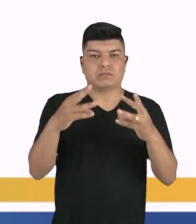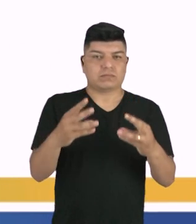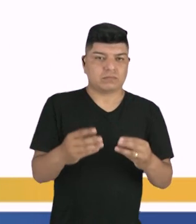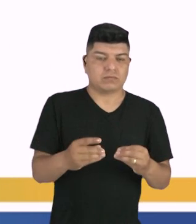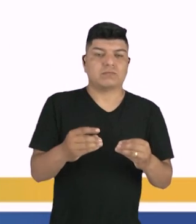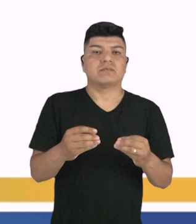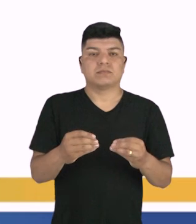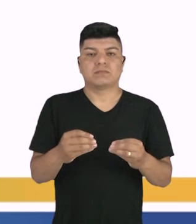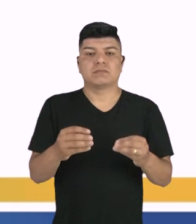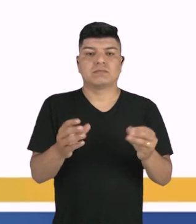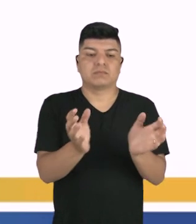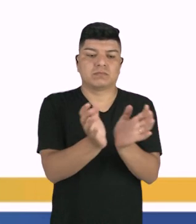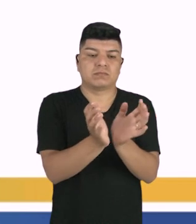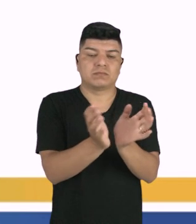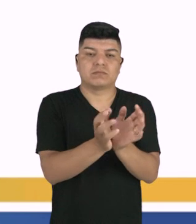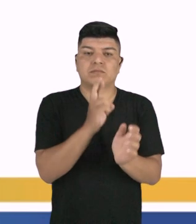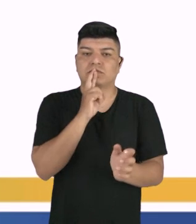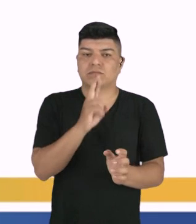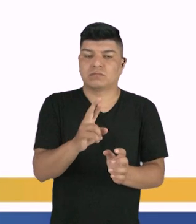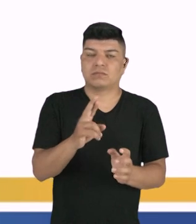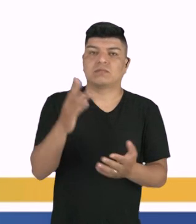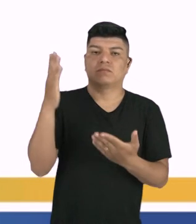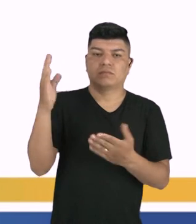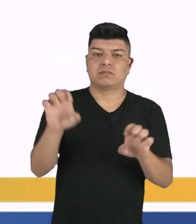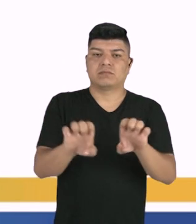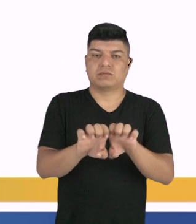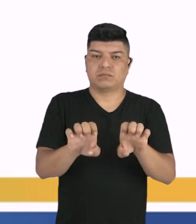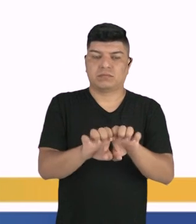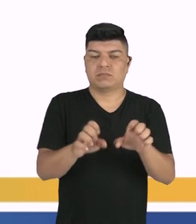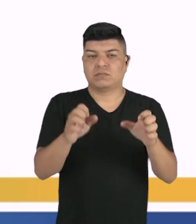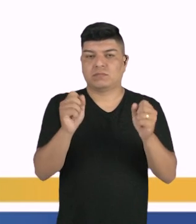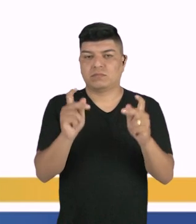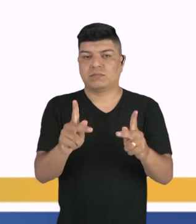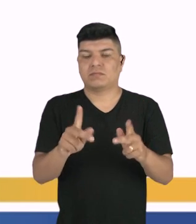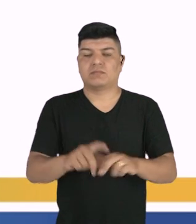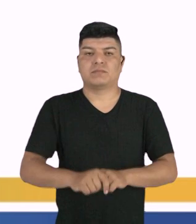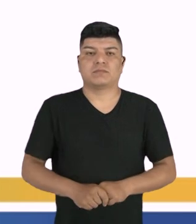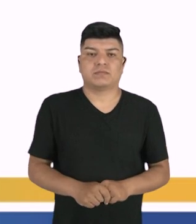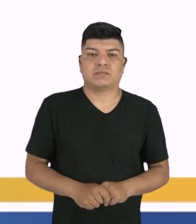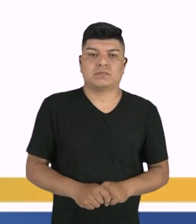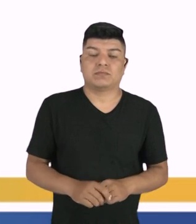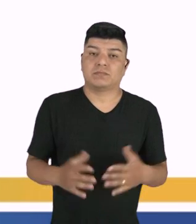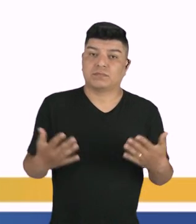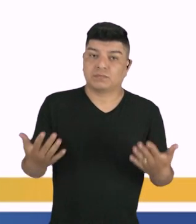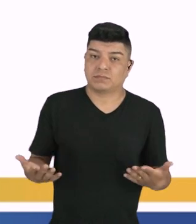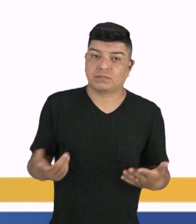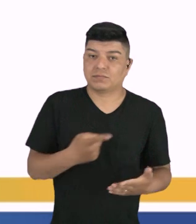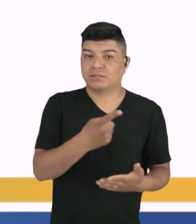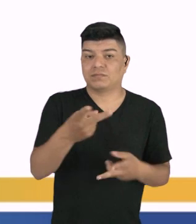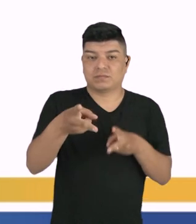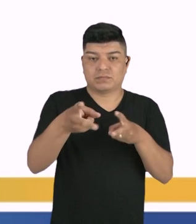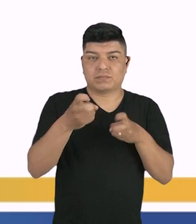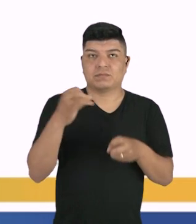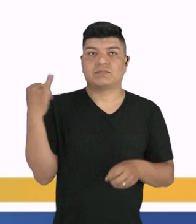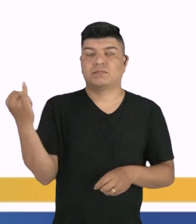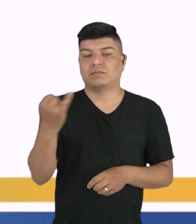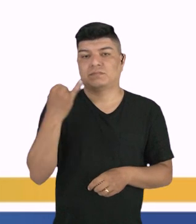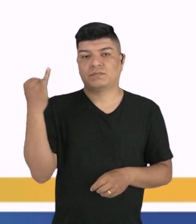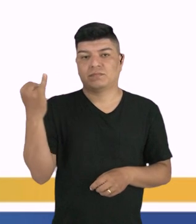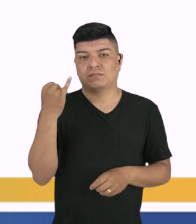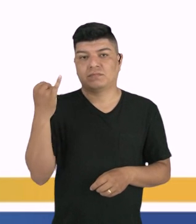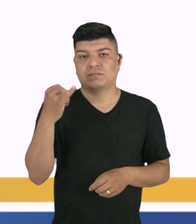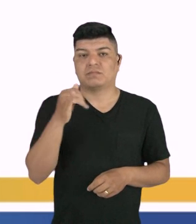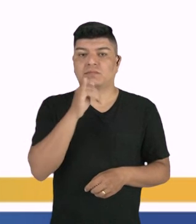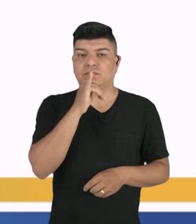que pertence ao conjunto de solução dessa equação. Então é isso, né? Você percebeu a importância nesses